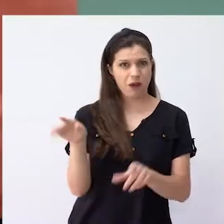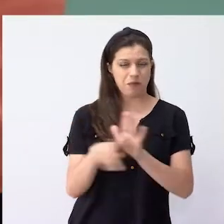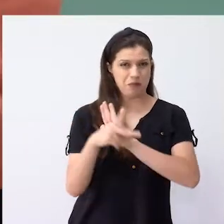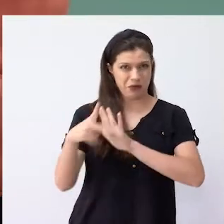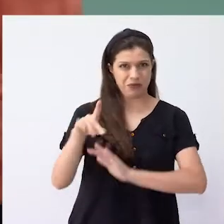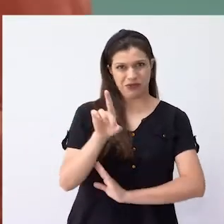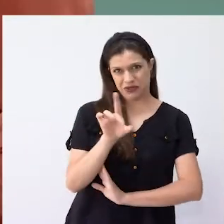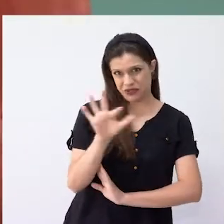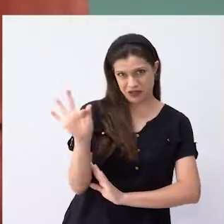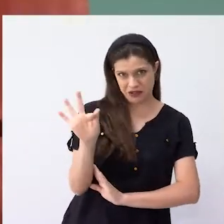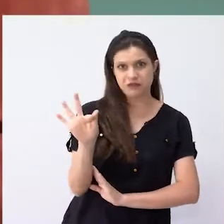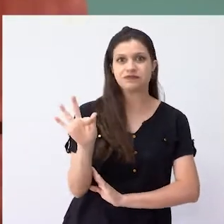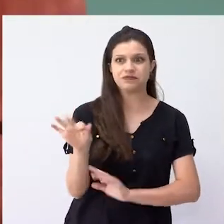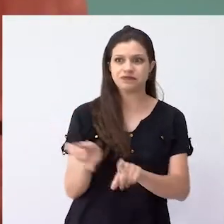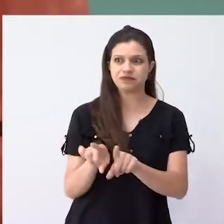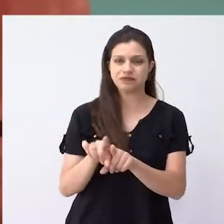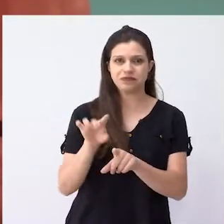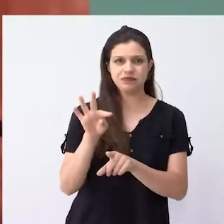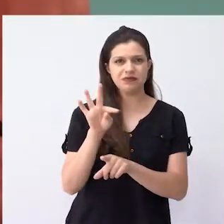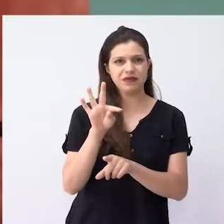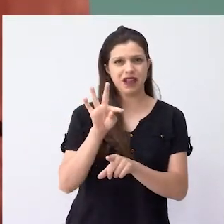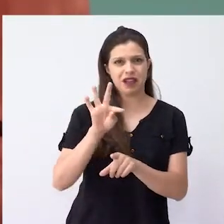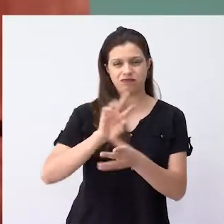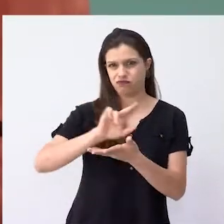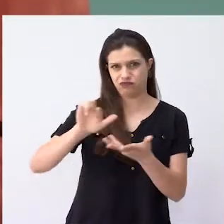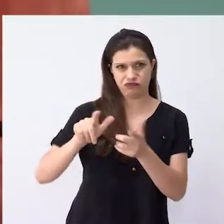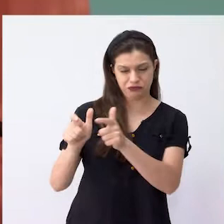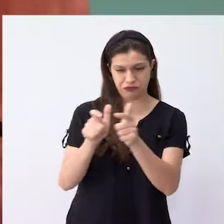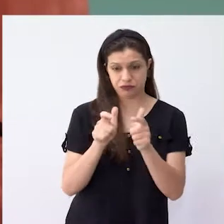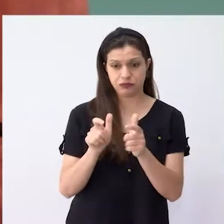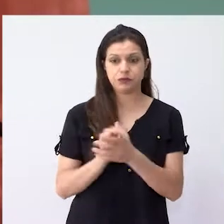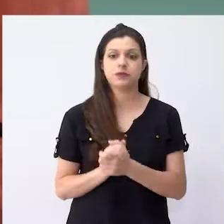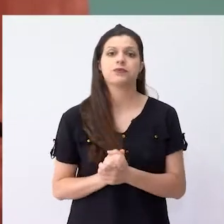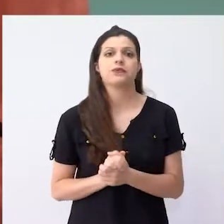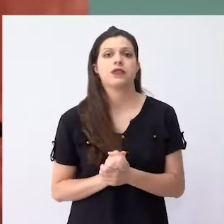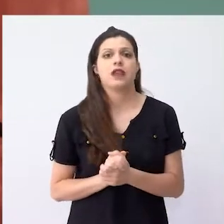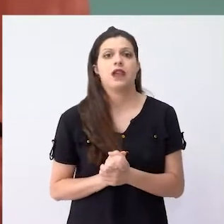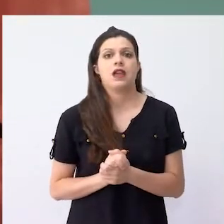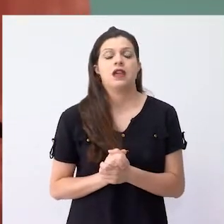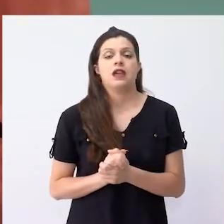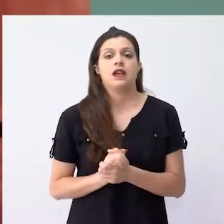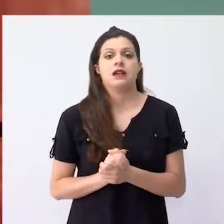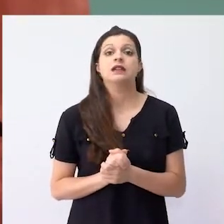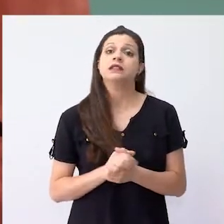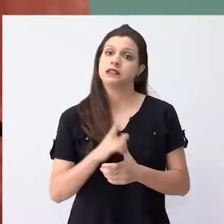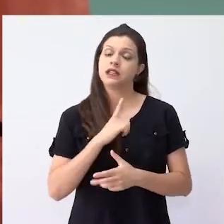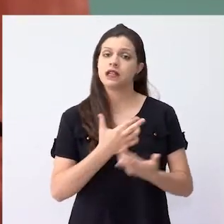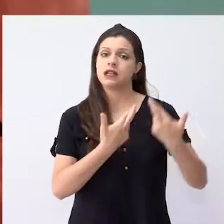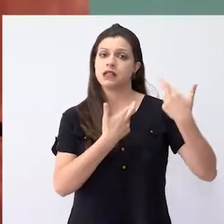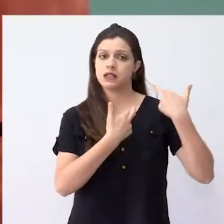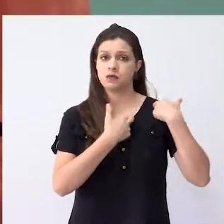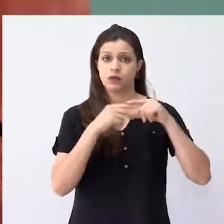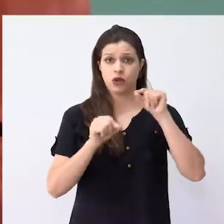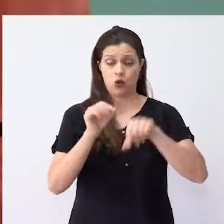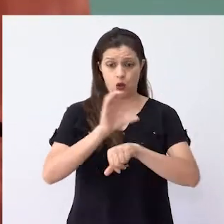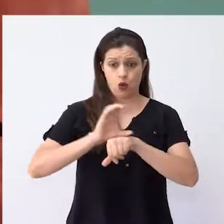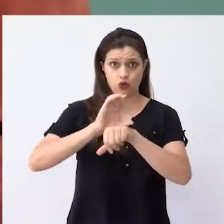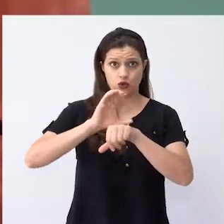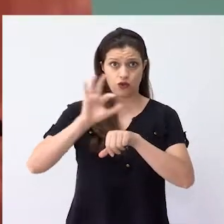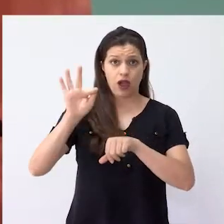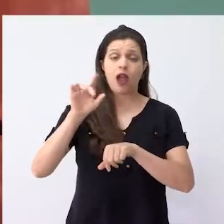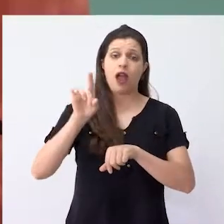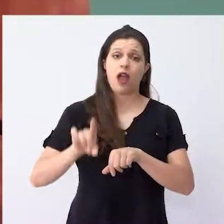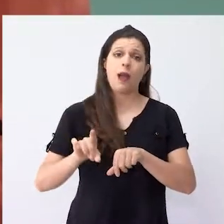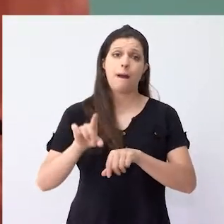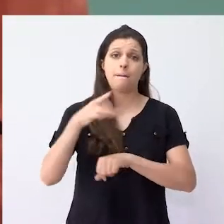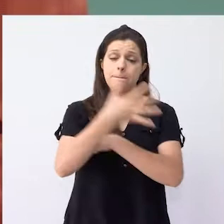grande Ministério Público da União. Nós temos por atribuição constitucional a defesa dos interesses públicos e sociais